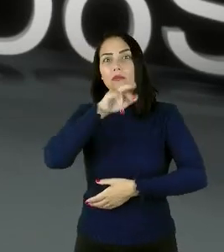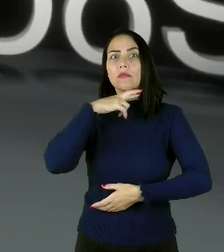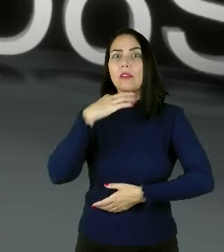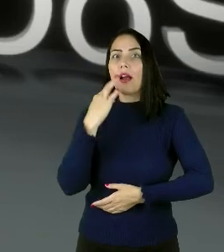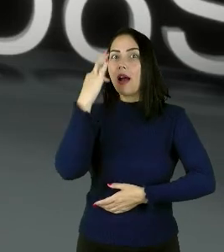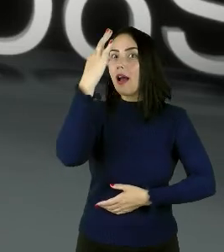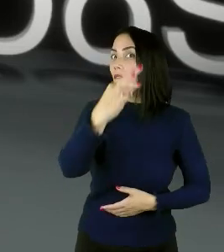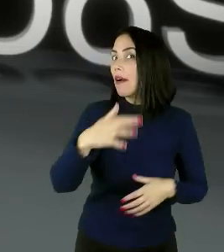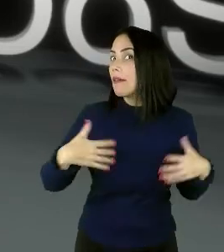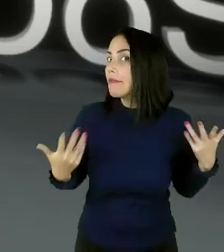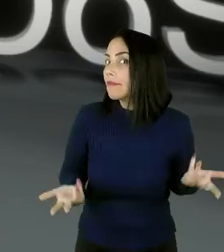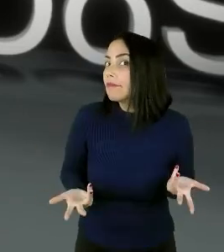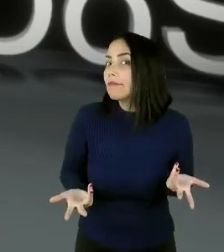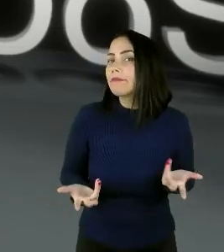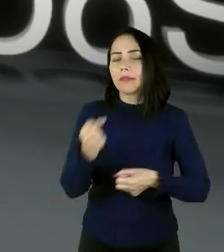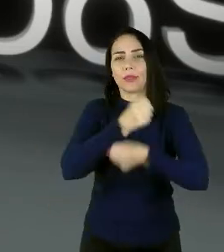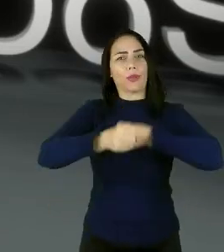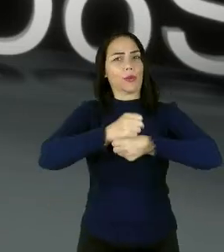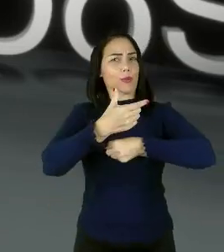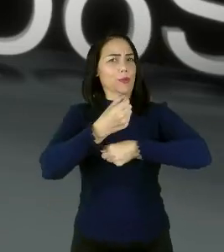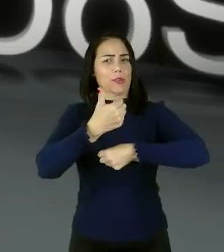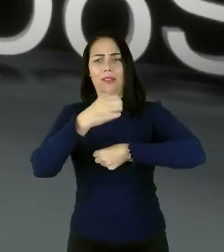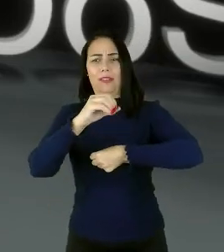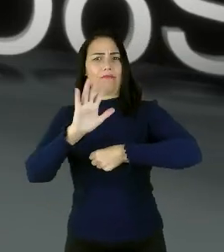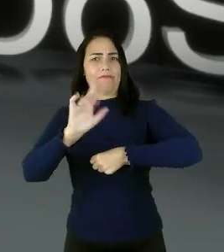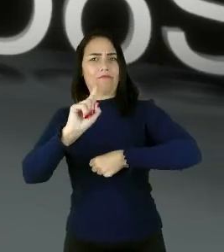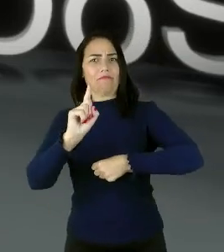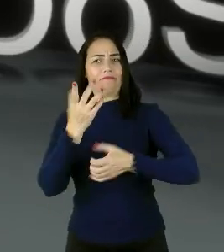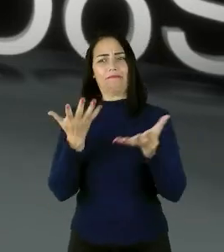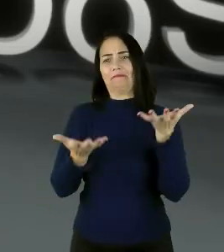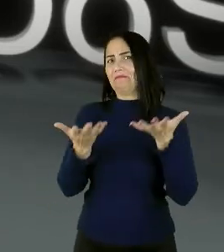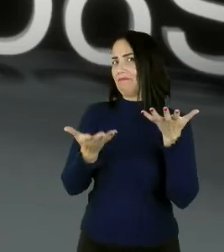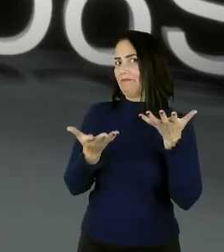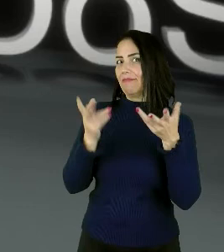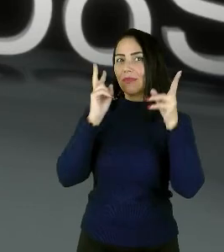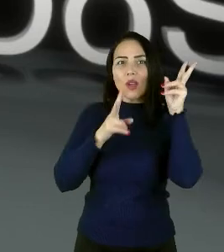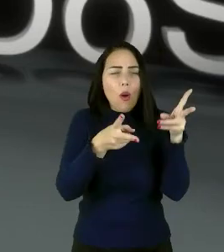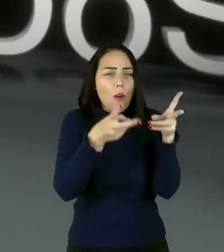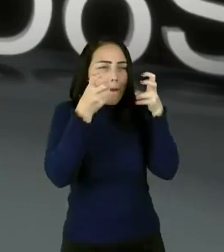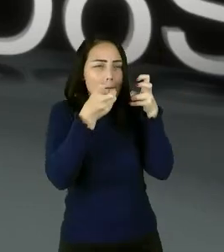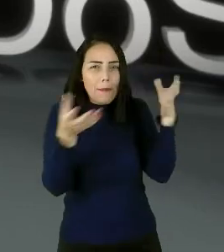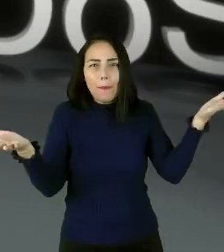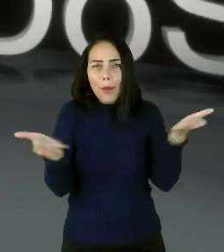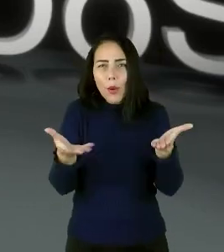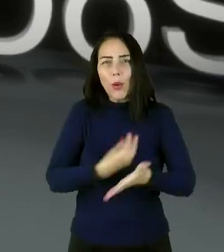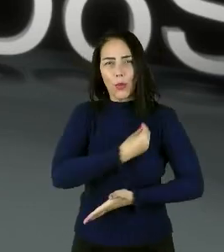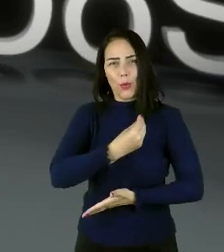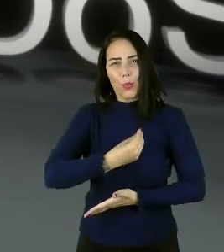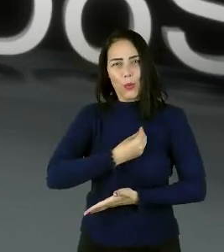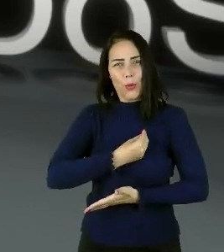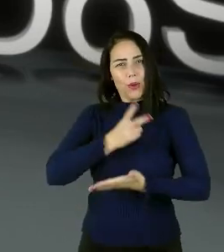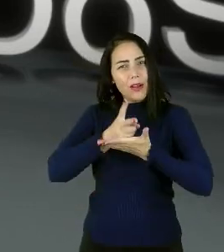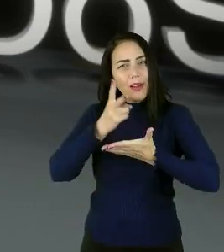mas era agora em 2010 mas sustentável equilibrado esse olhar mais atento a presente